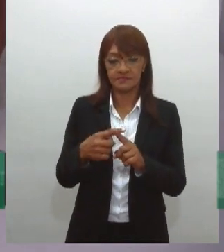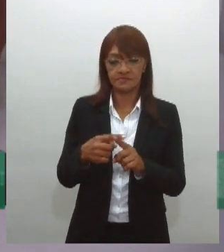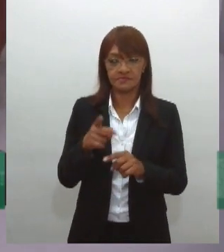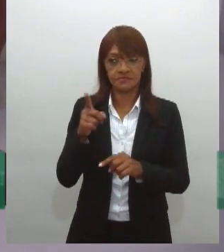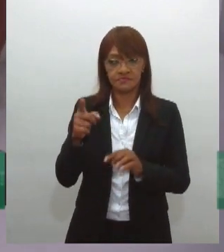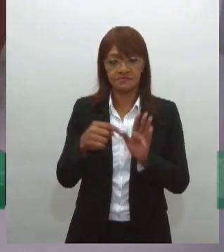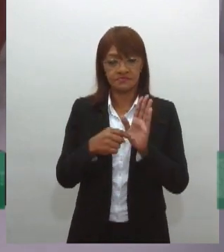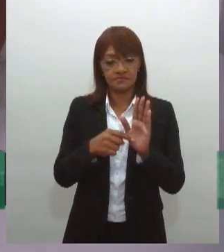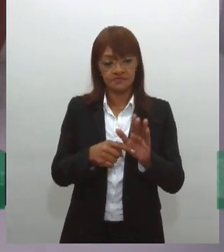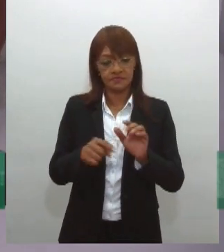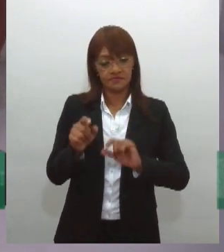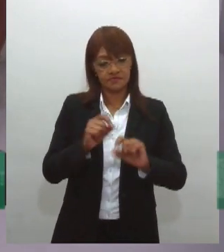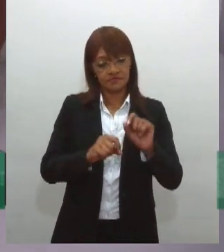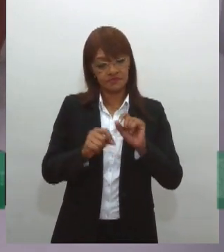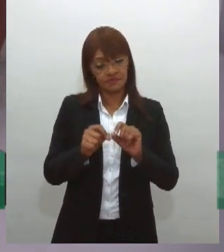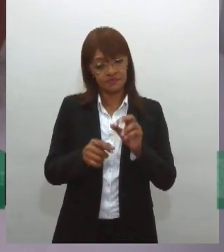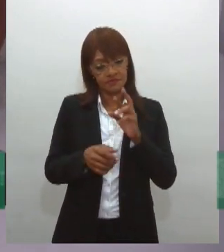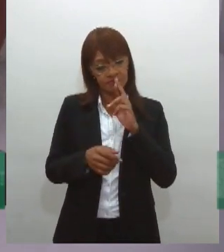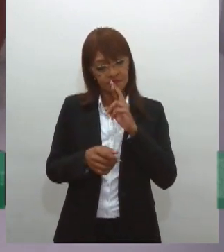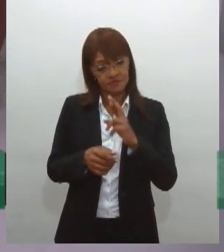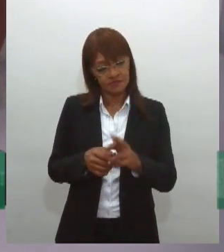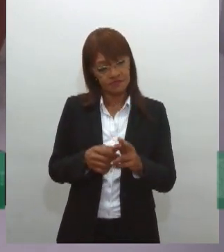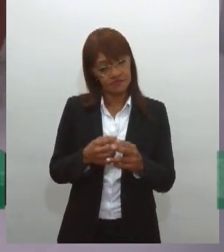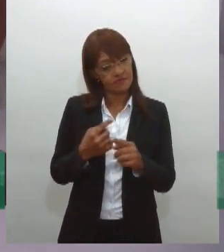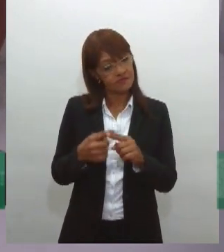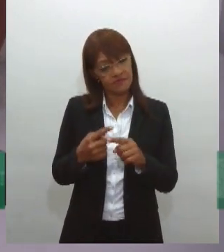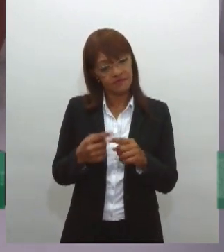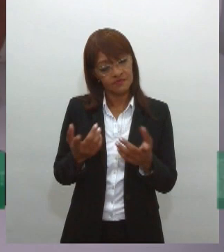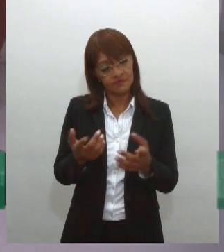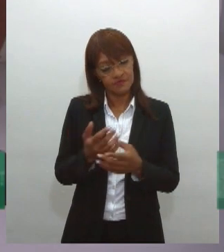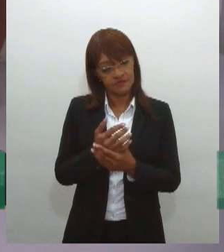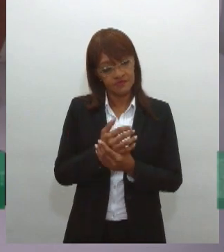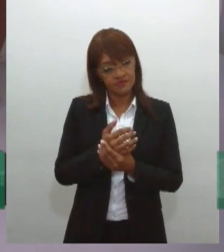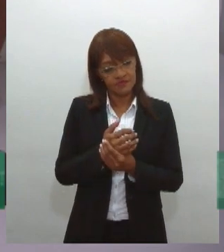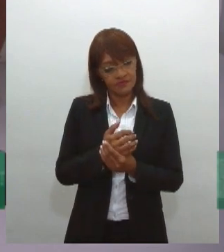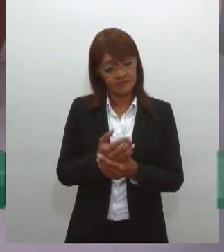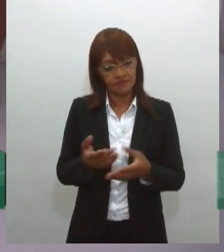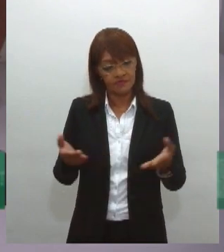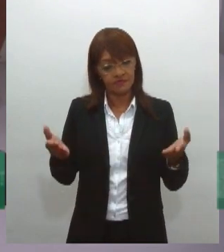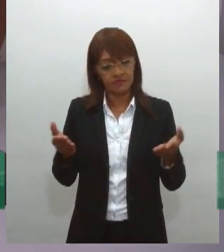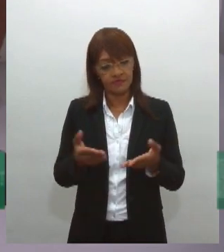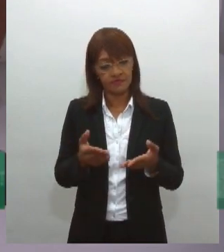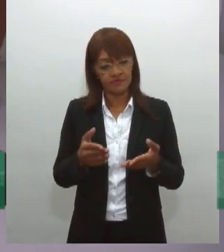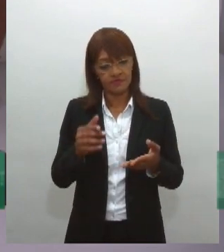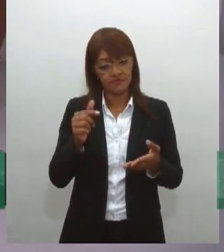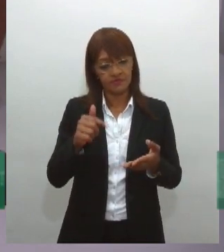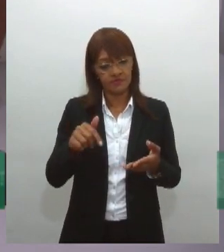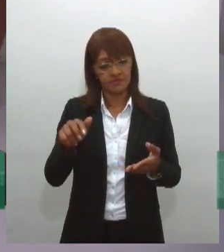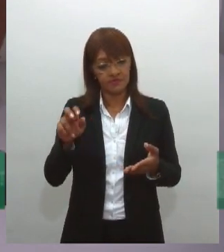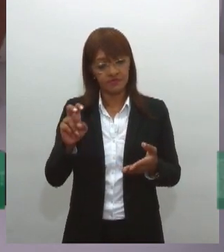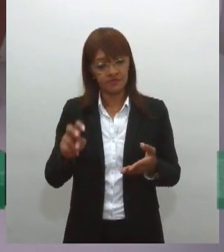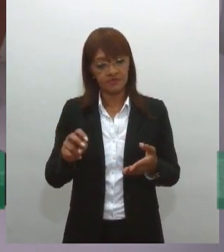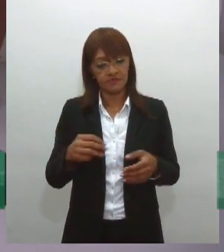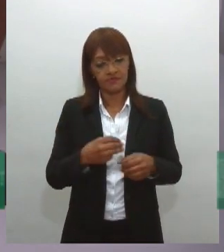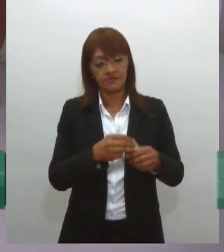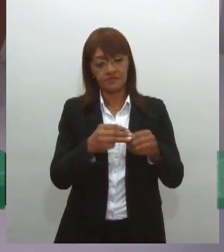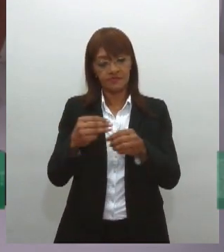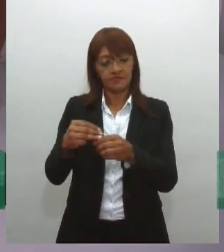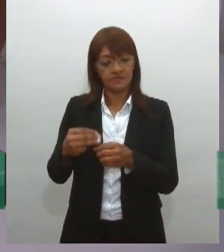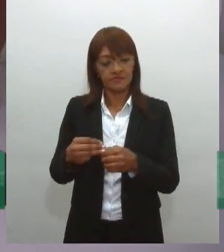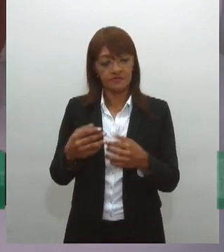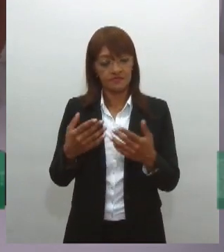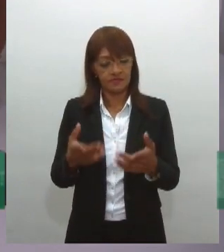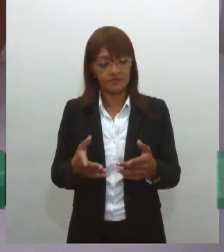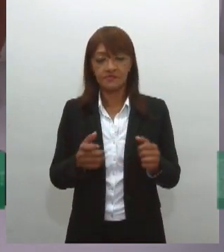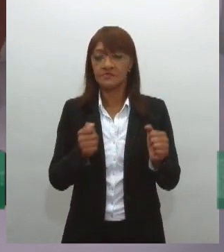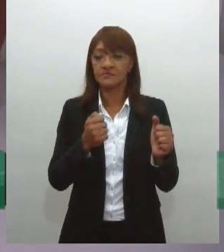sua resposta, né? Porque pensar isso nos 75 municípios sergipanos, né? Funcionando, é